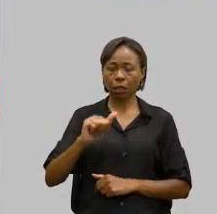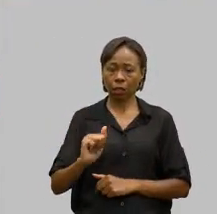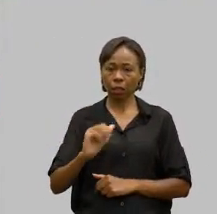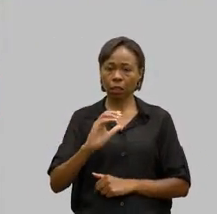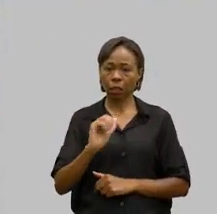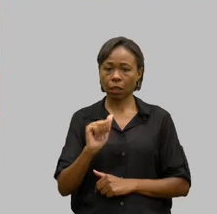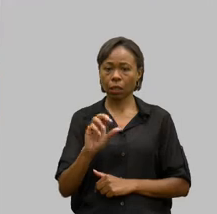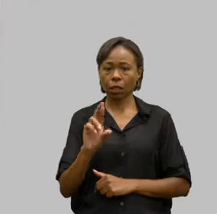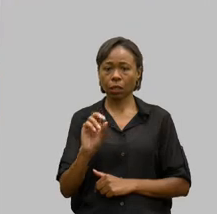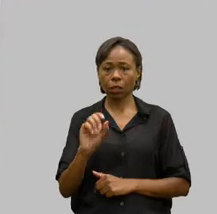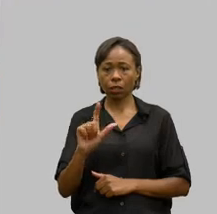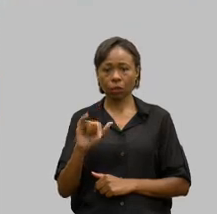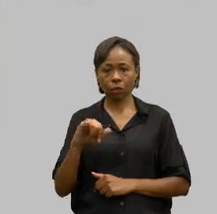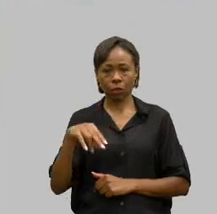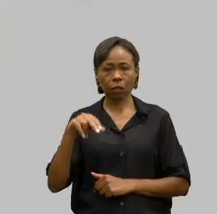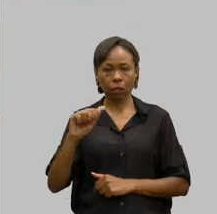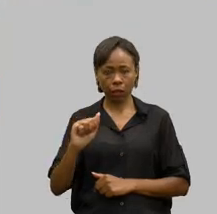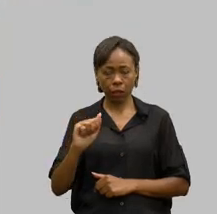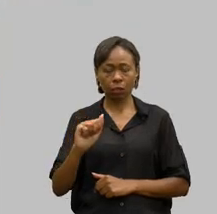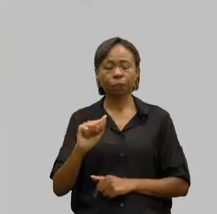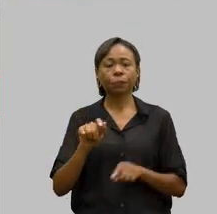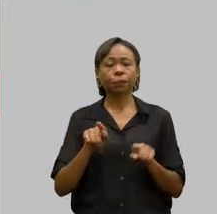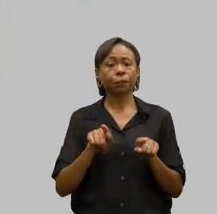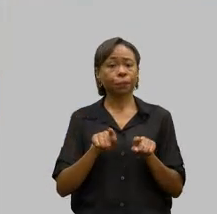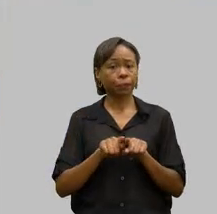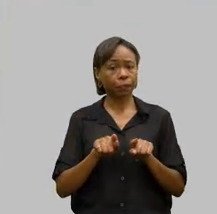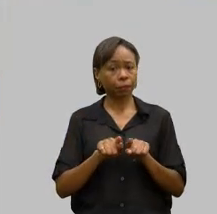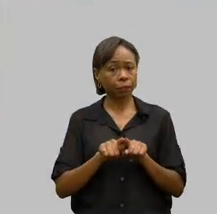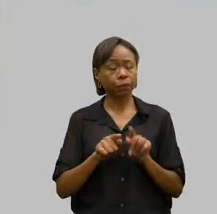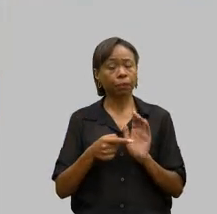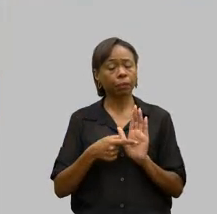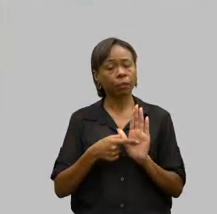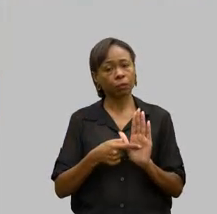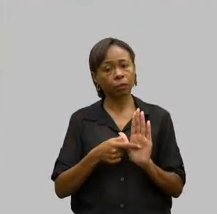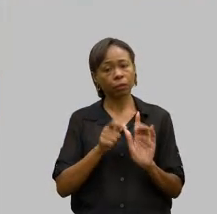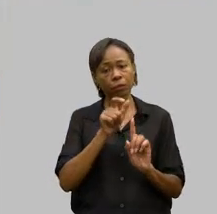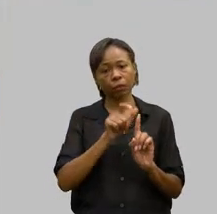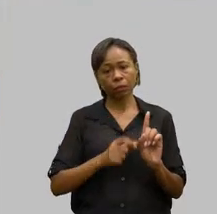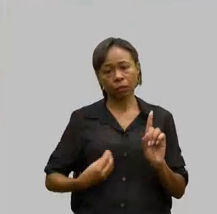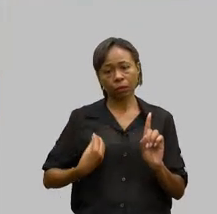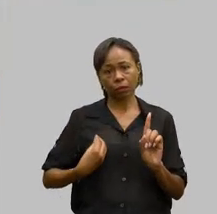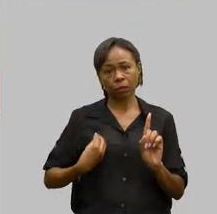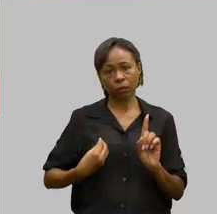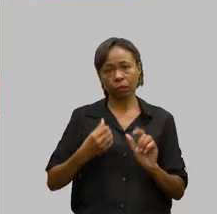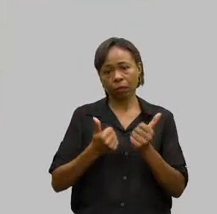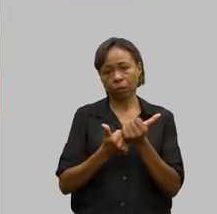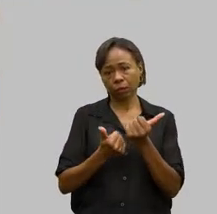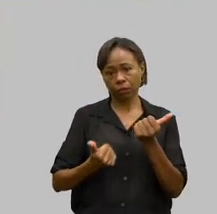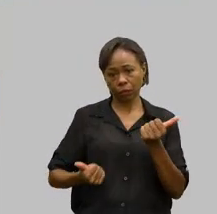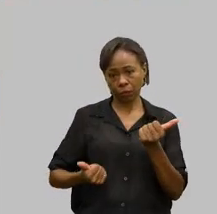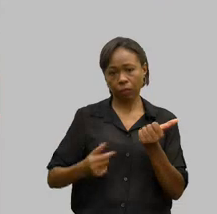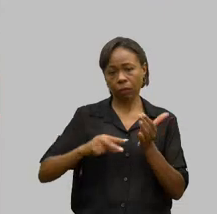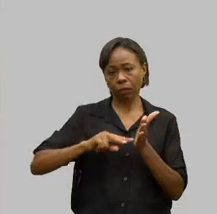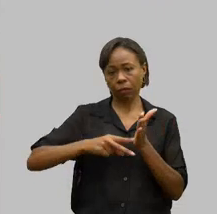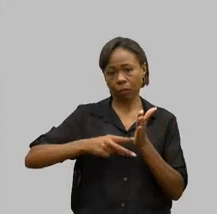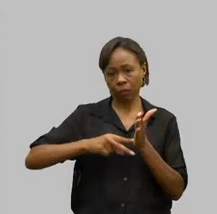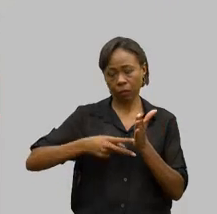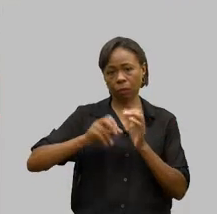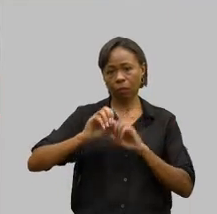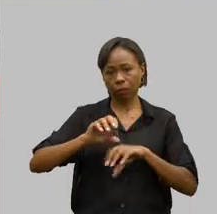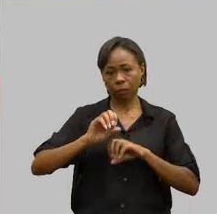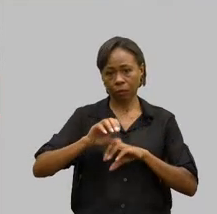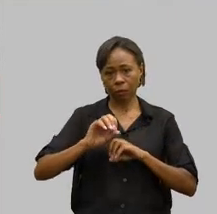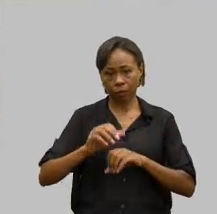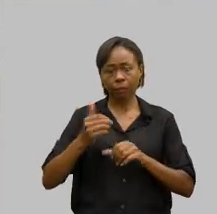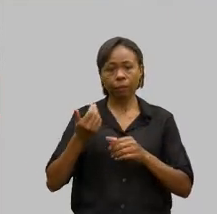Santos. Também registro a presença da direção estadual do Sindiute, presente, acompanhando os trabalhos